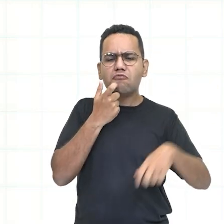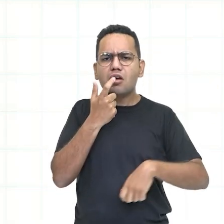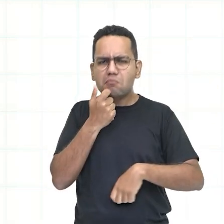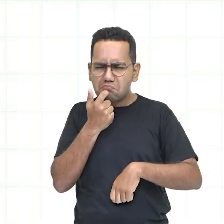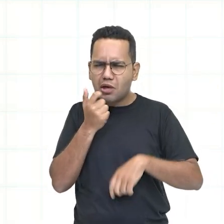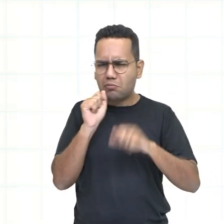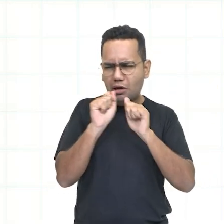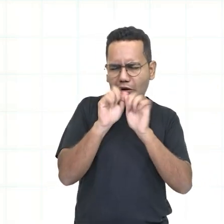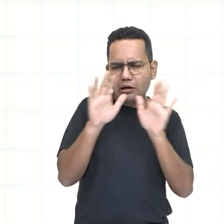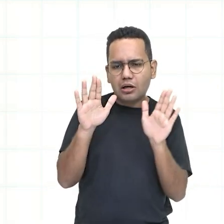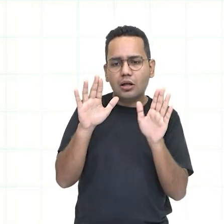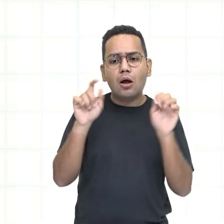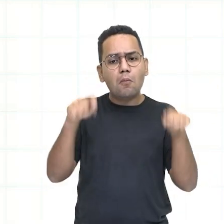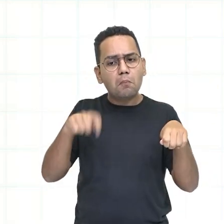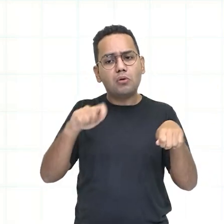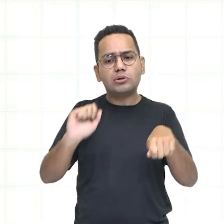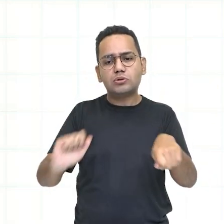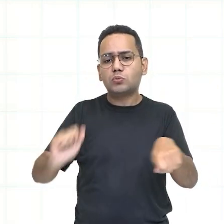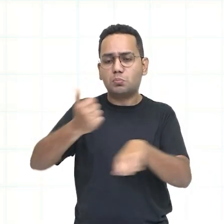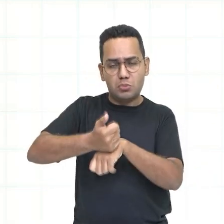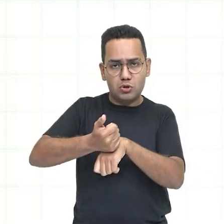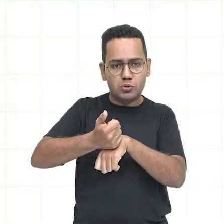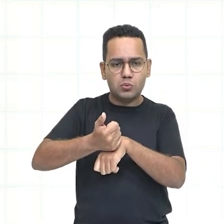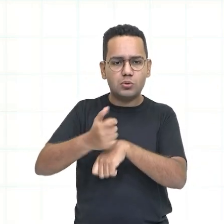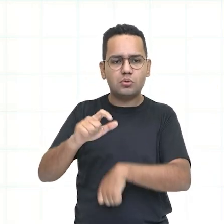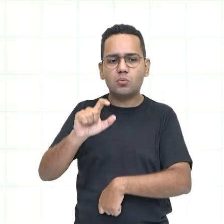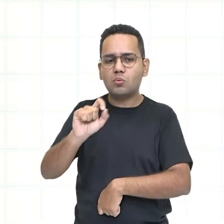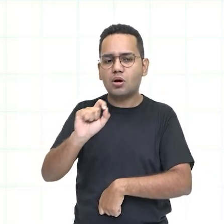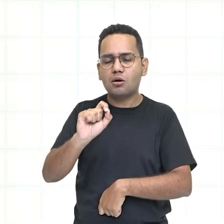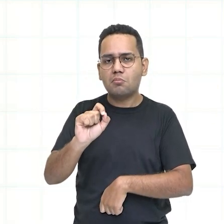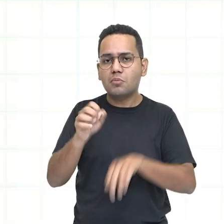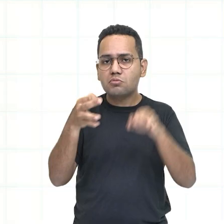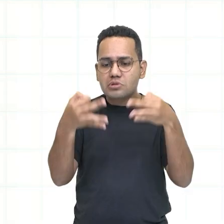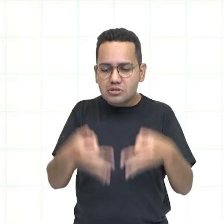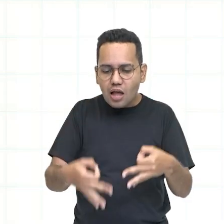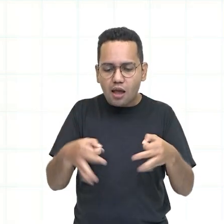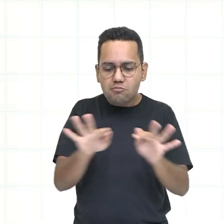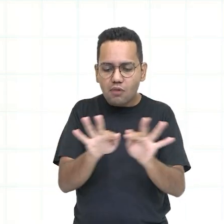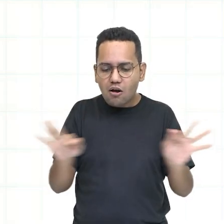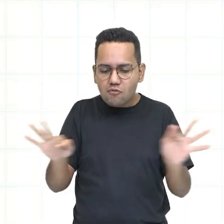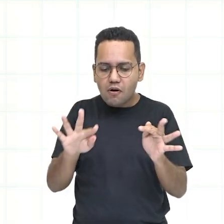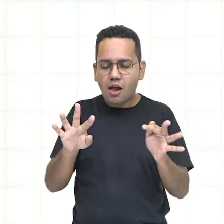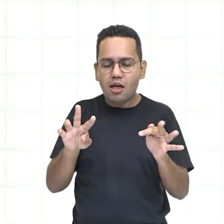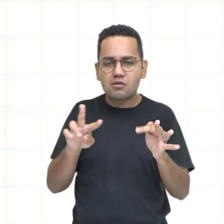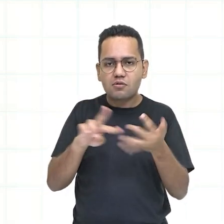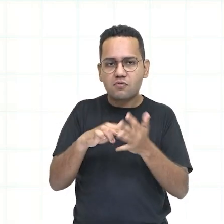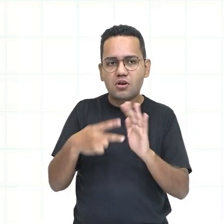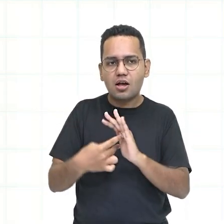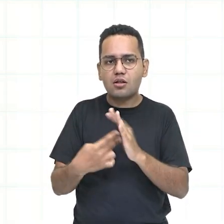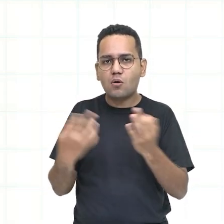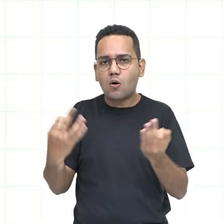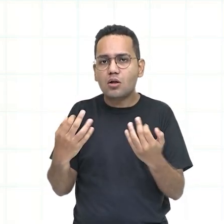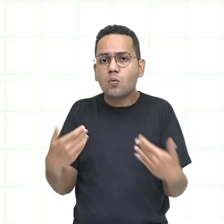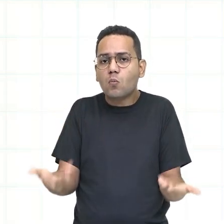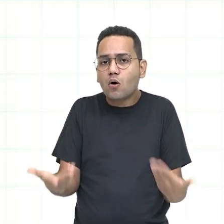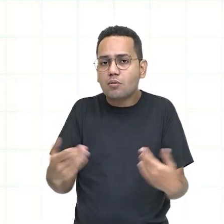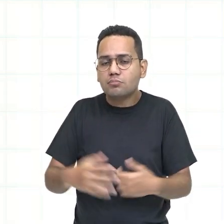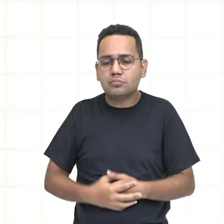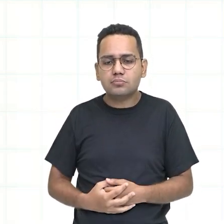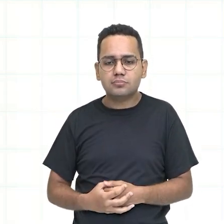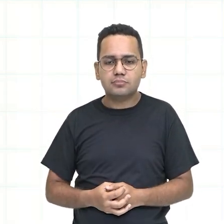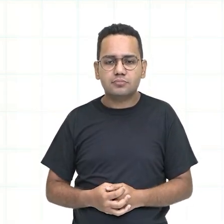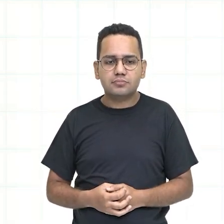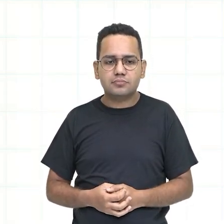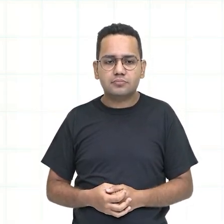pode ser substituído sem alteração de sentido por. Então, vamos ver aqui o que